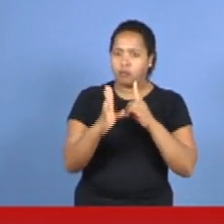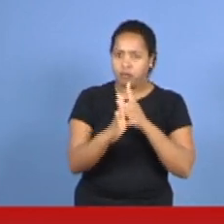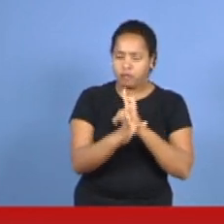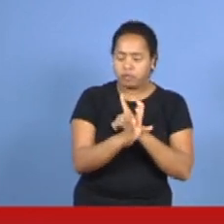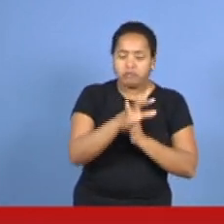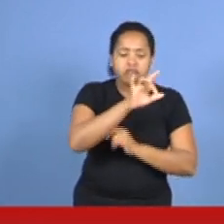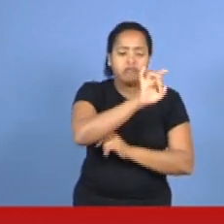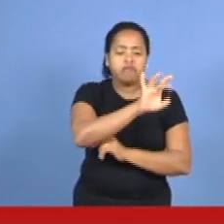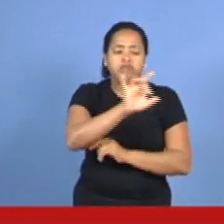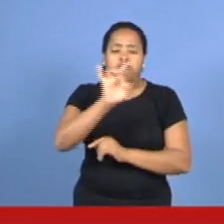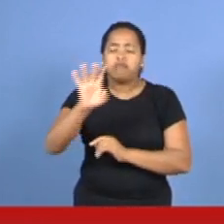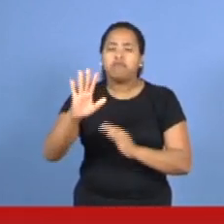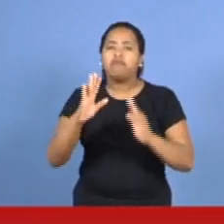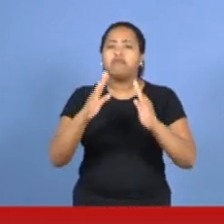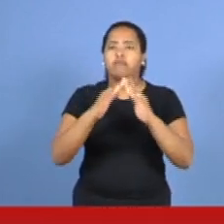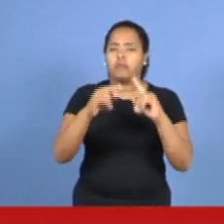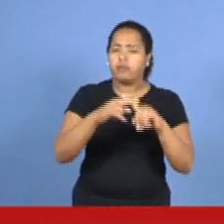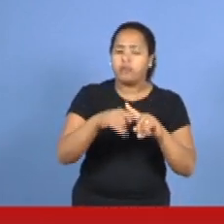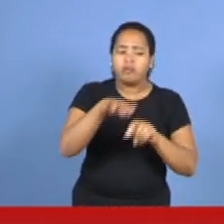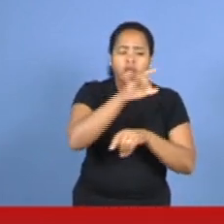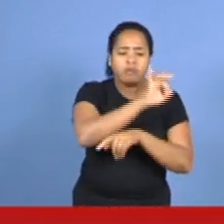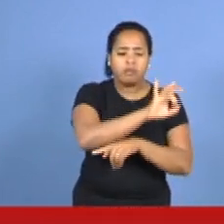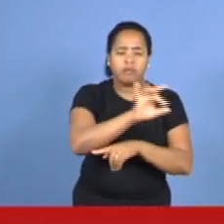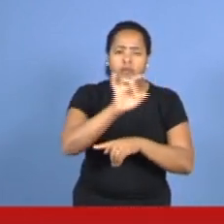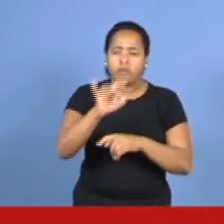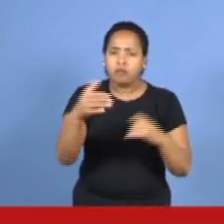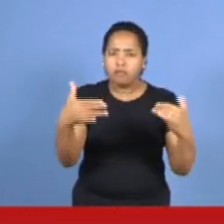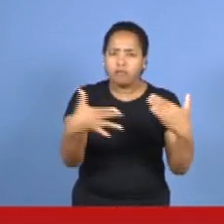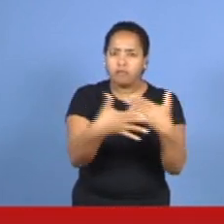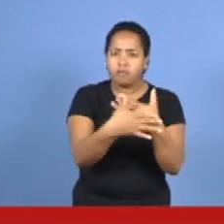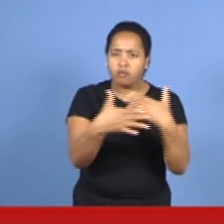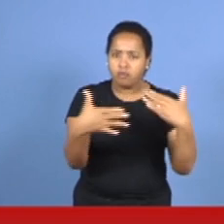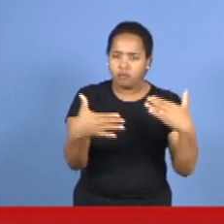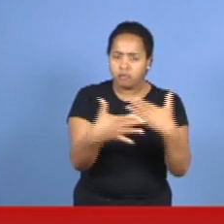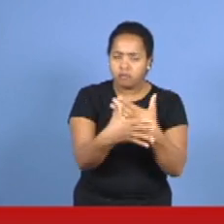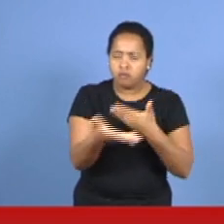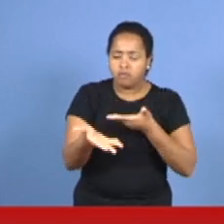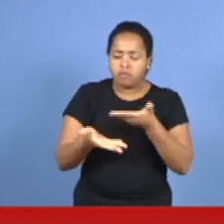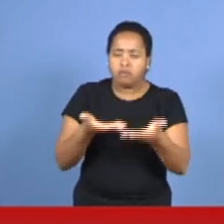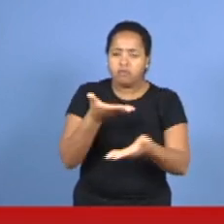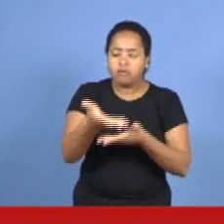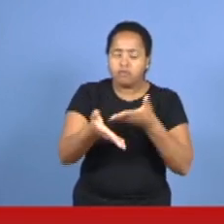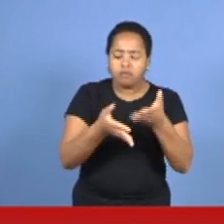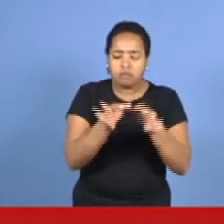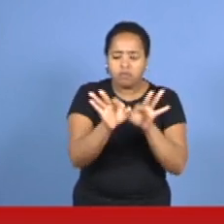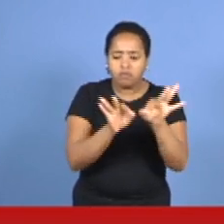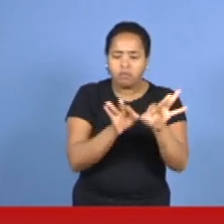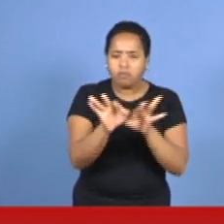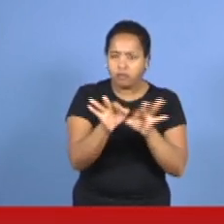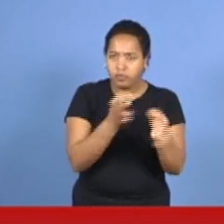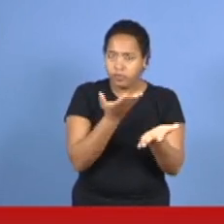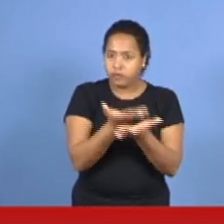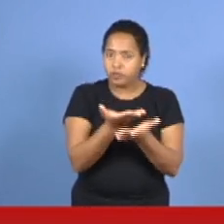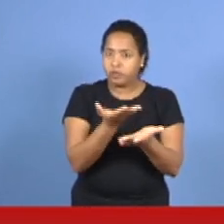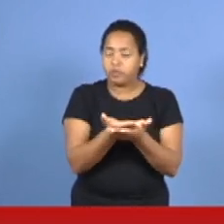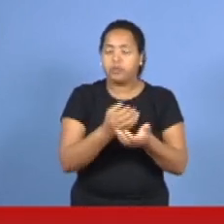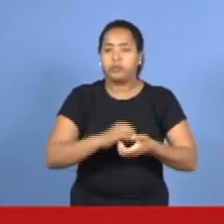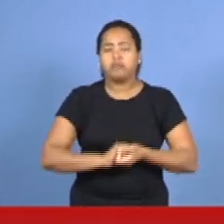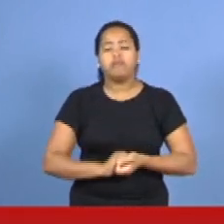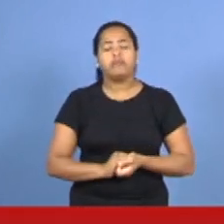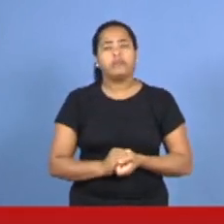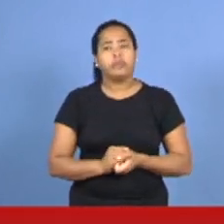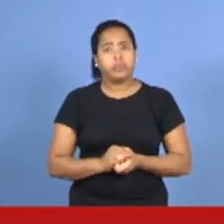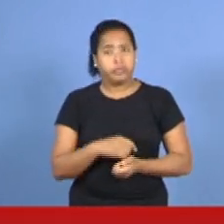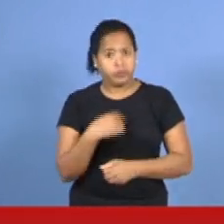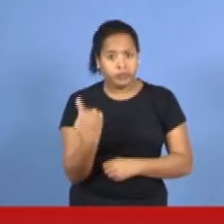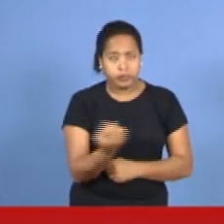Cada igreja, cada cidade que participou da elaboração desses estudos. Também para nossa informação, irmãos,